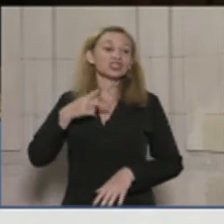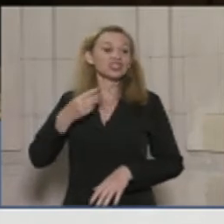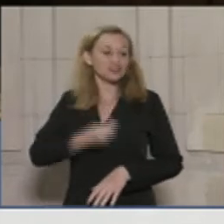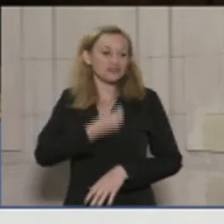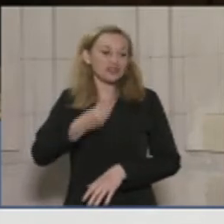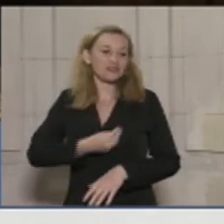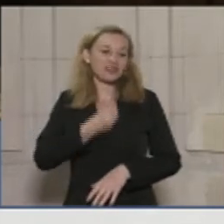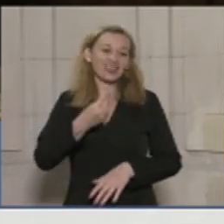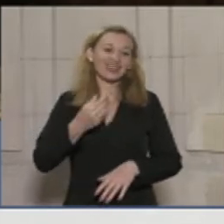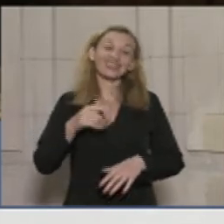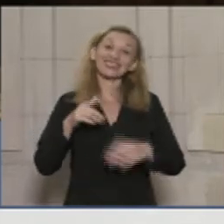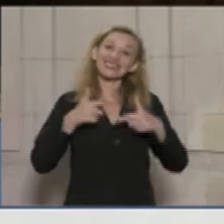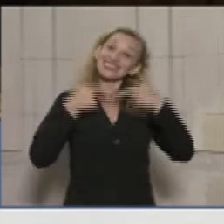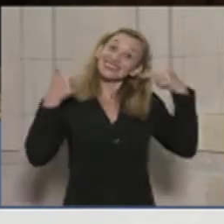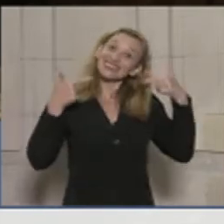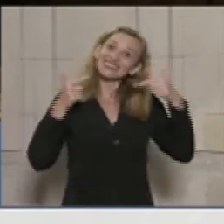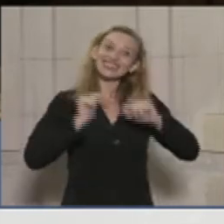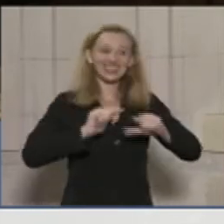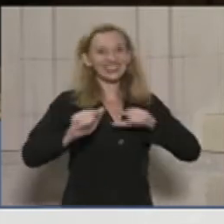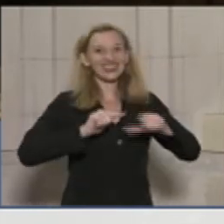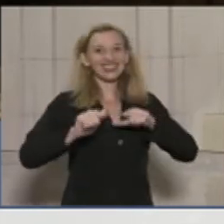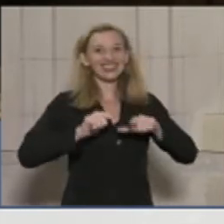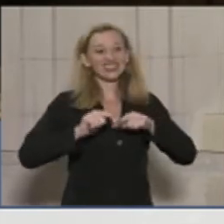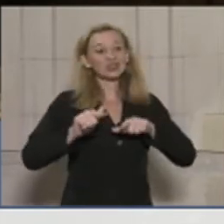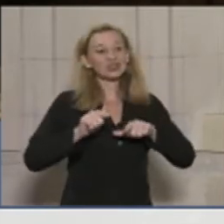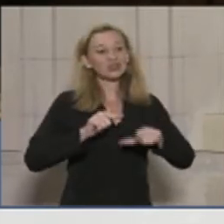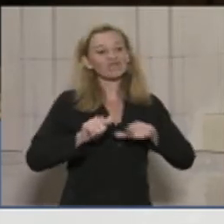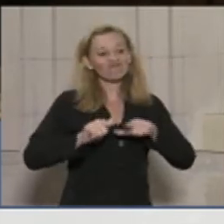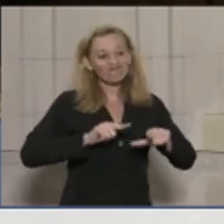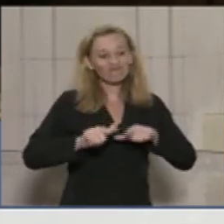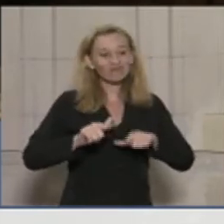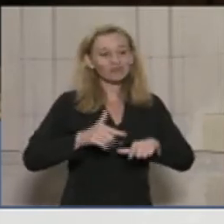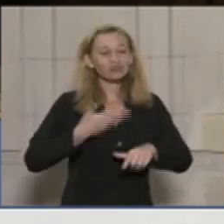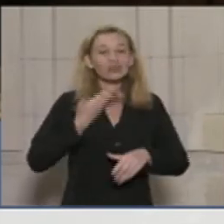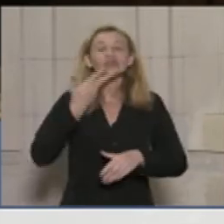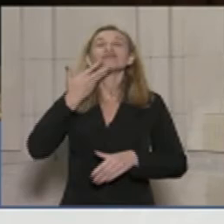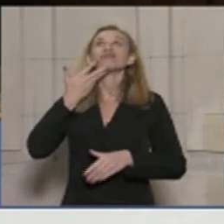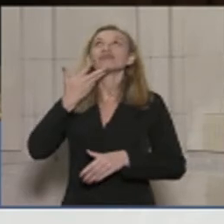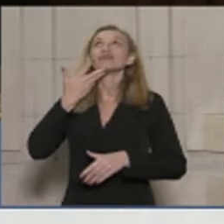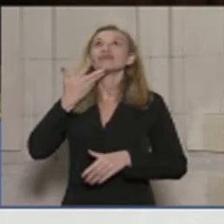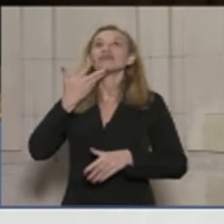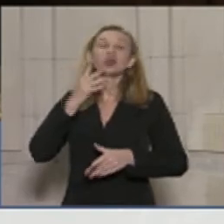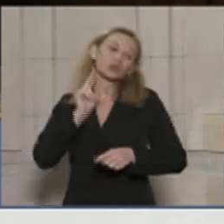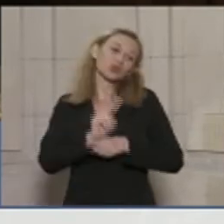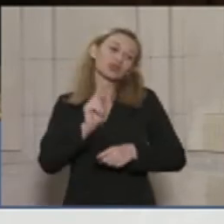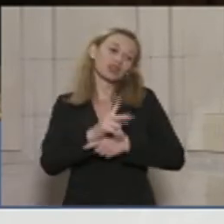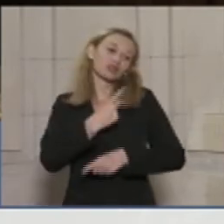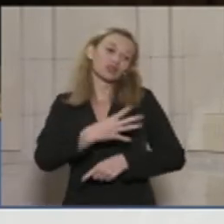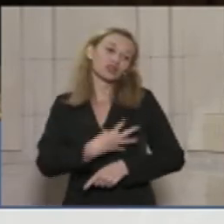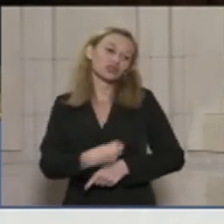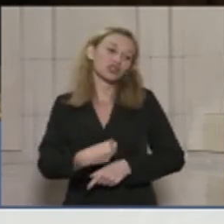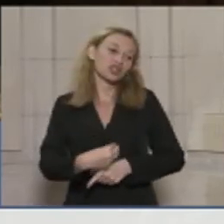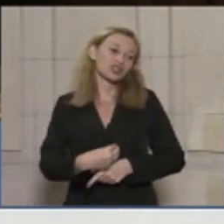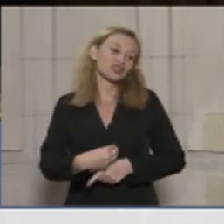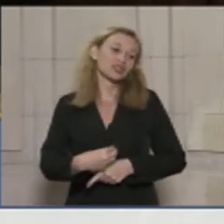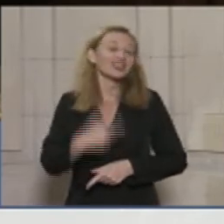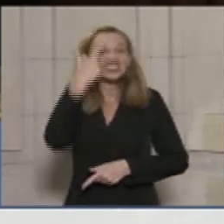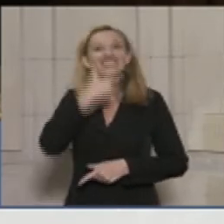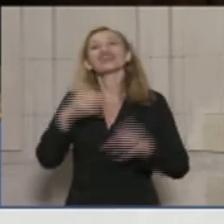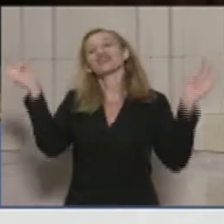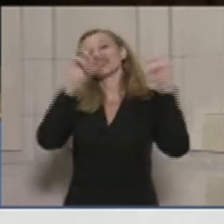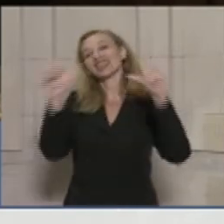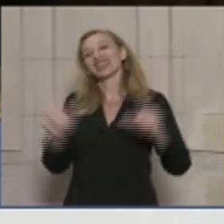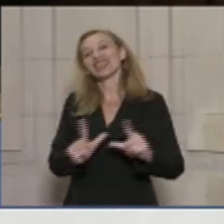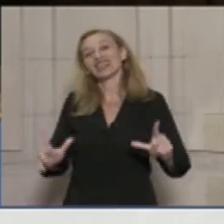sorrindo, trabalhando ou cuidando dos seus filhos, onde quer que ela esteja, com a cabeça erguida e sendo feliz